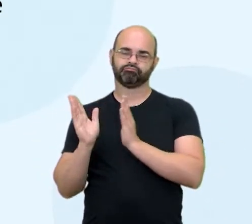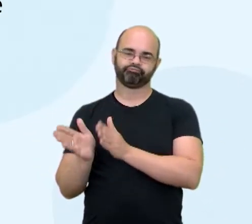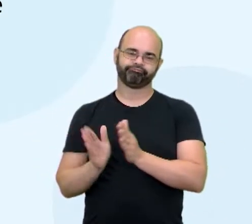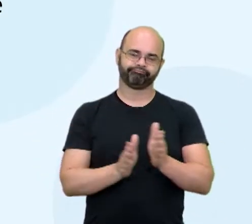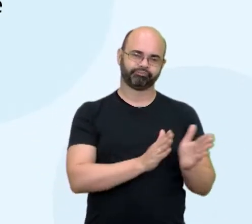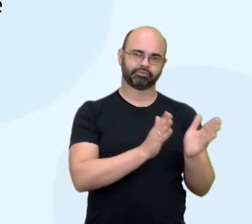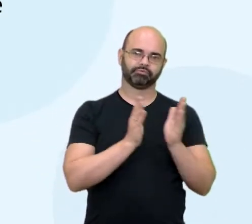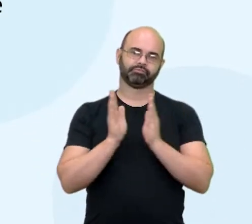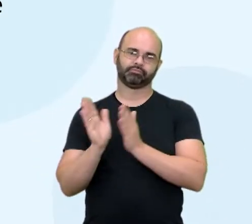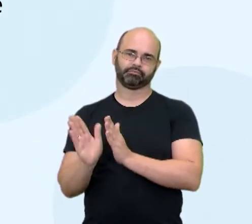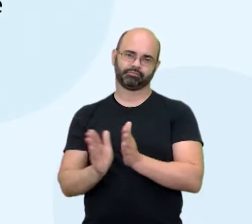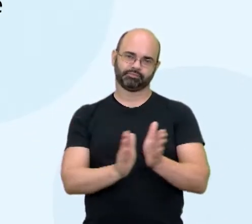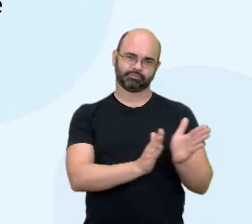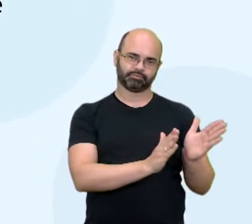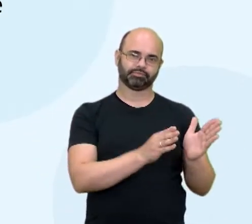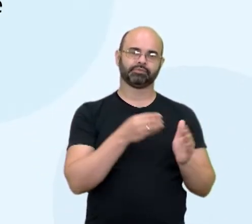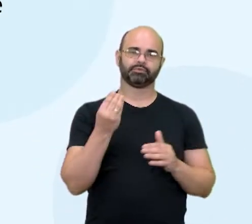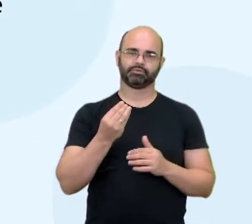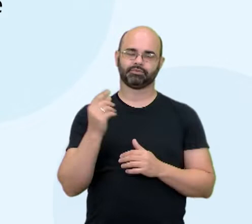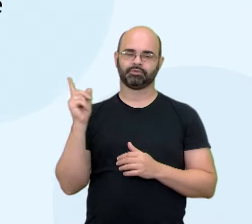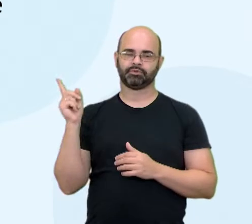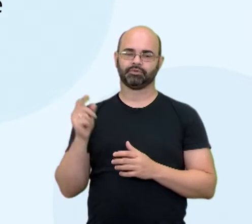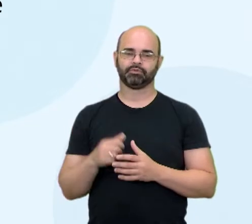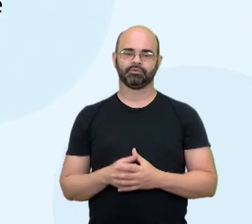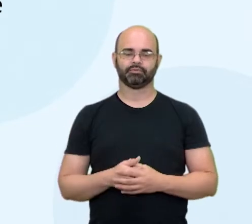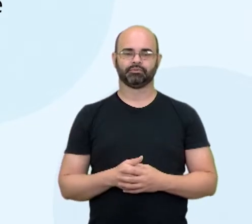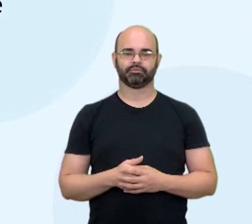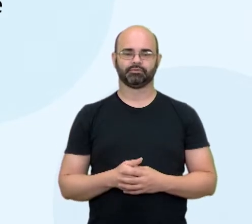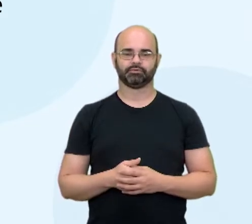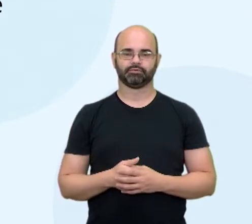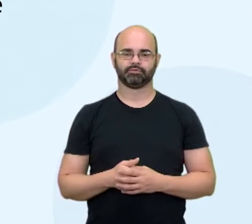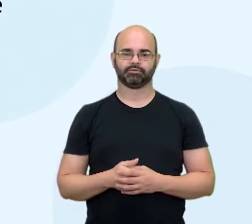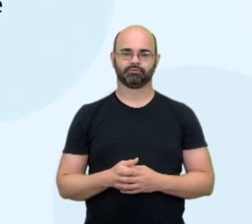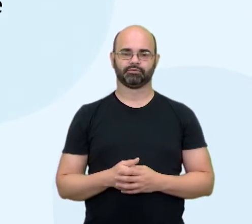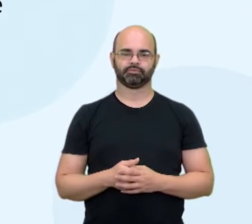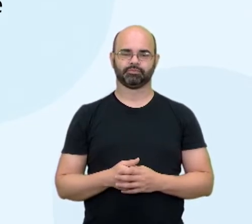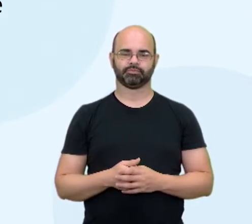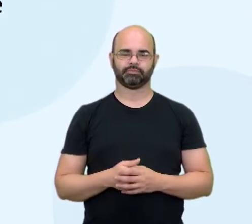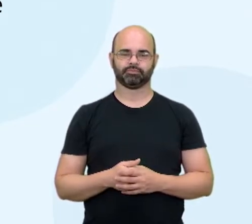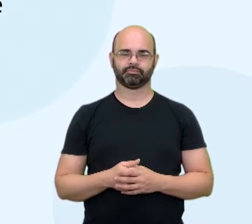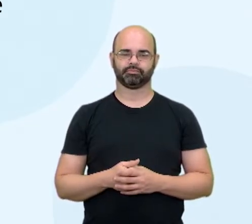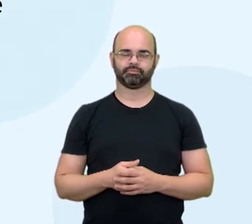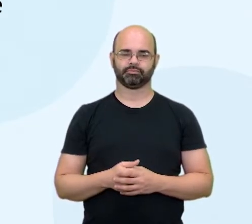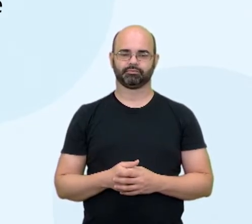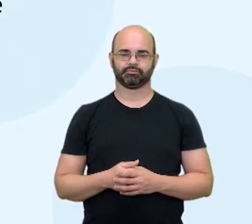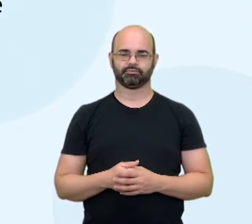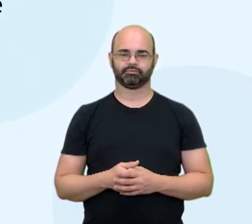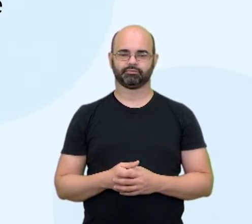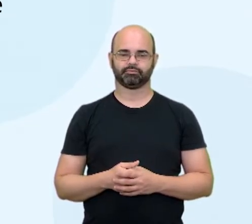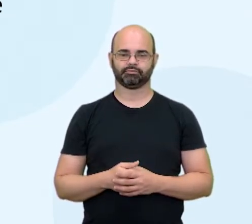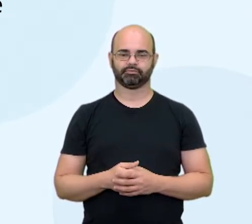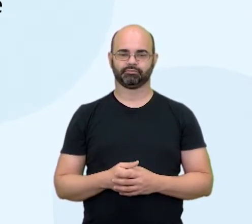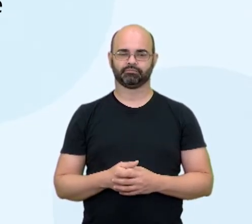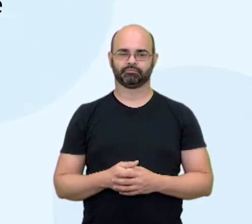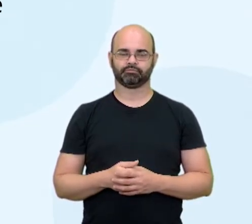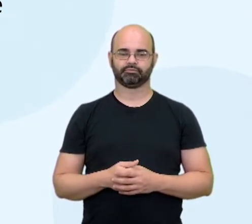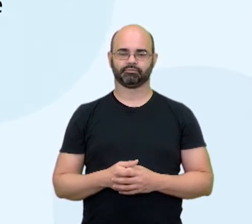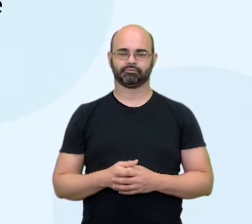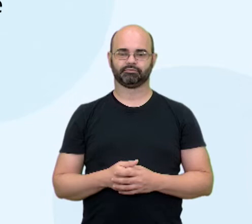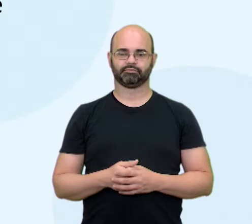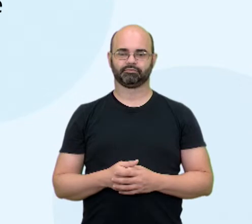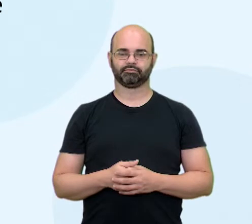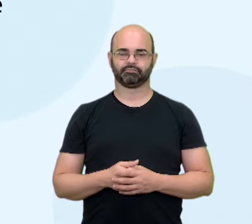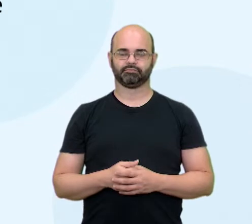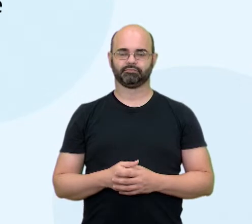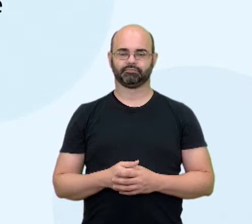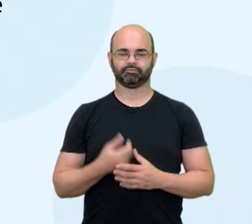determinados processos eles acontecem. Okay? Ele é muito, muito comum Não só nessa questão aqui que a gente está mostrando para vocês